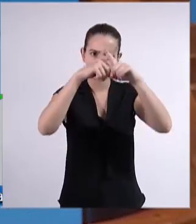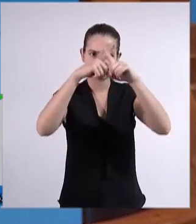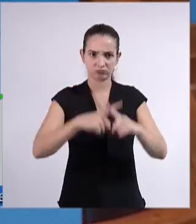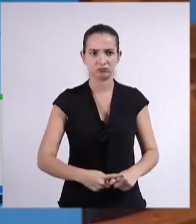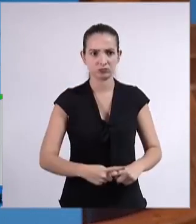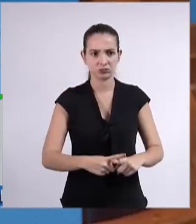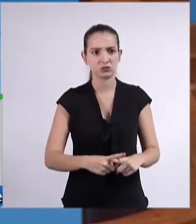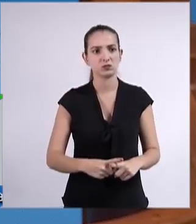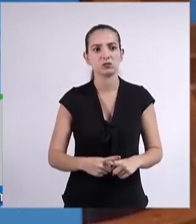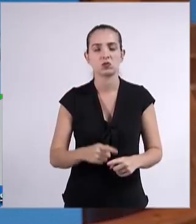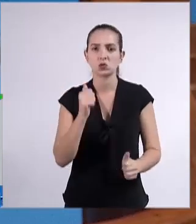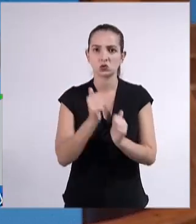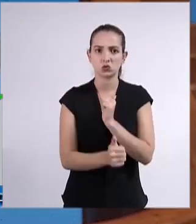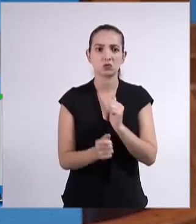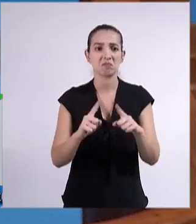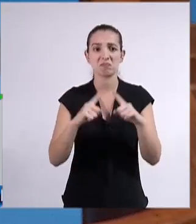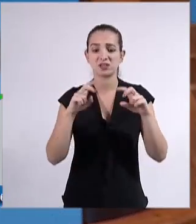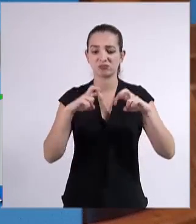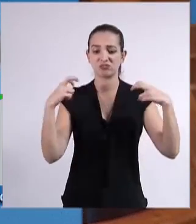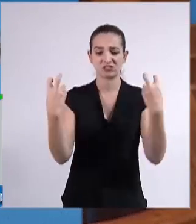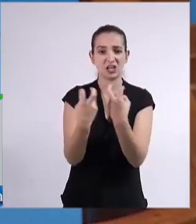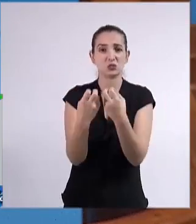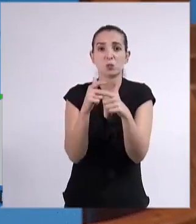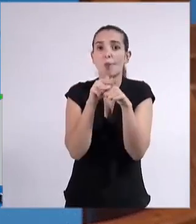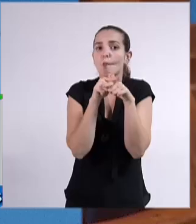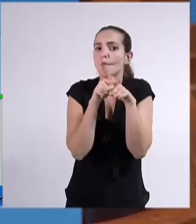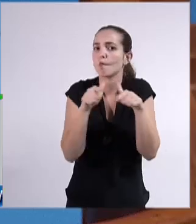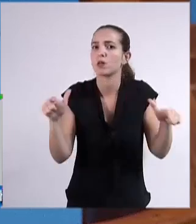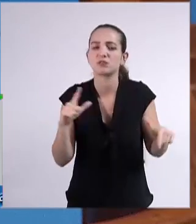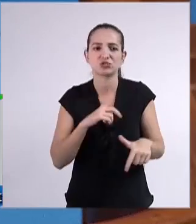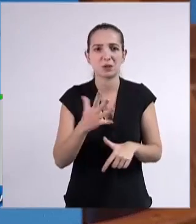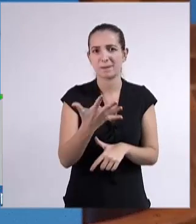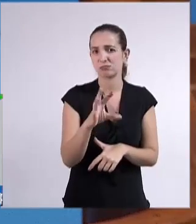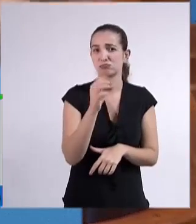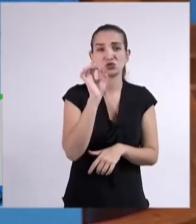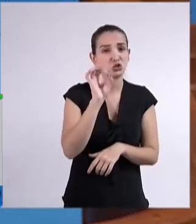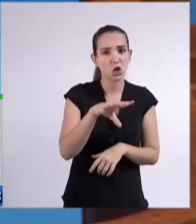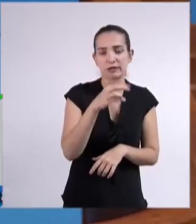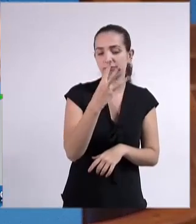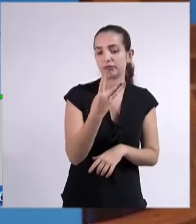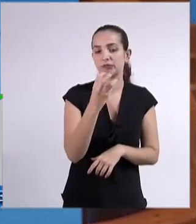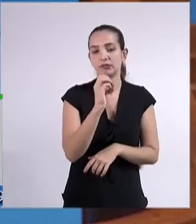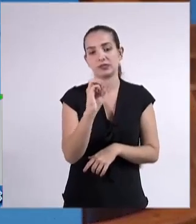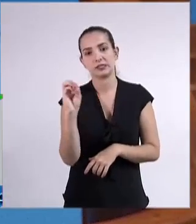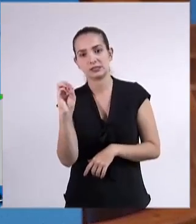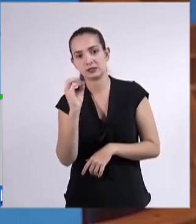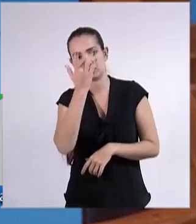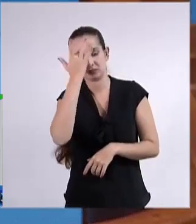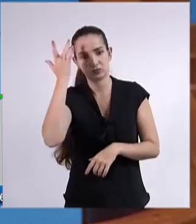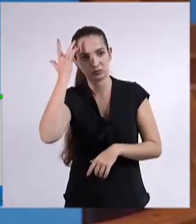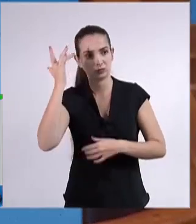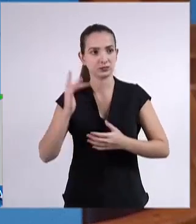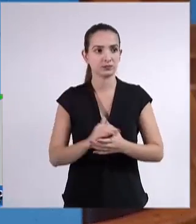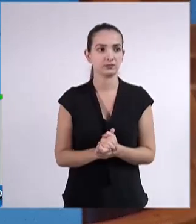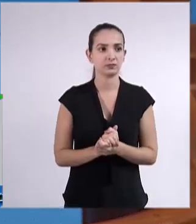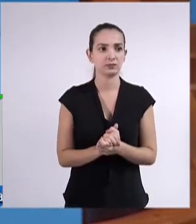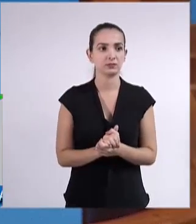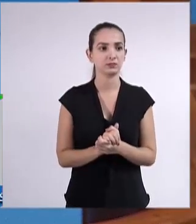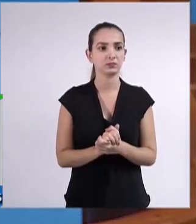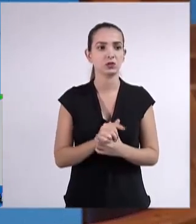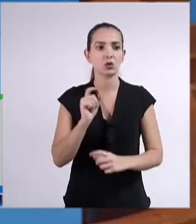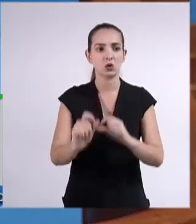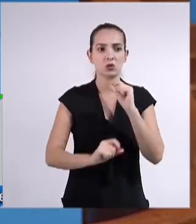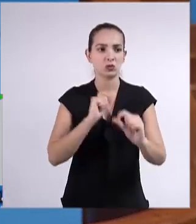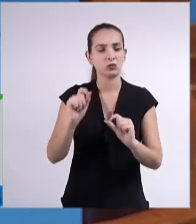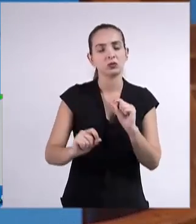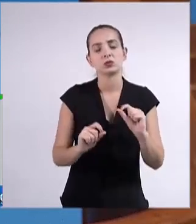totalmente vazio. Tinha ali no Morenão em torno de 300 pessoas. Aí anunciou lá o